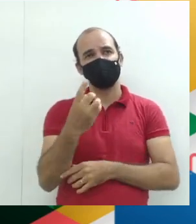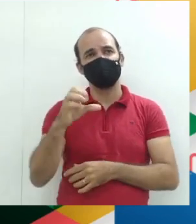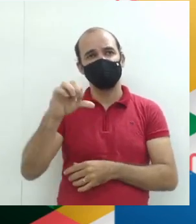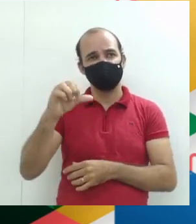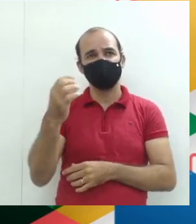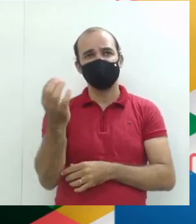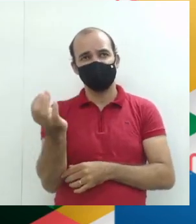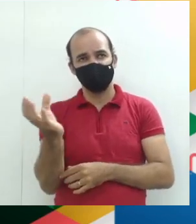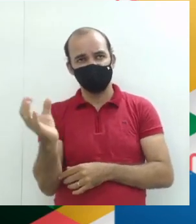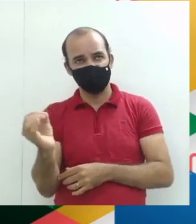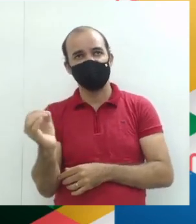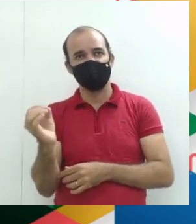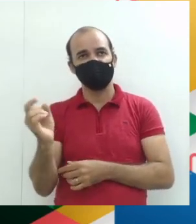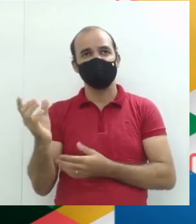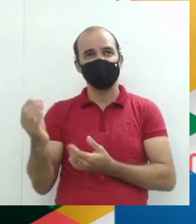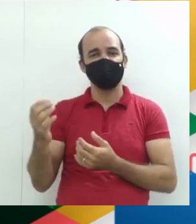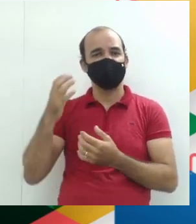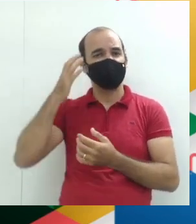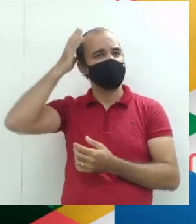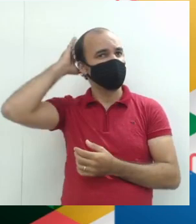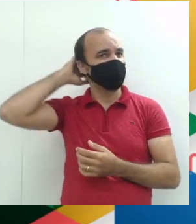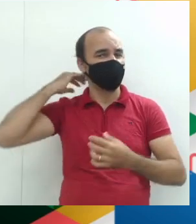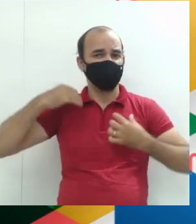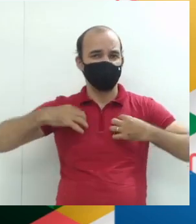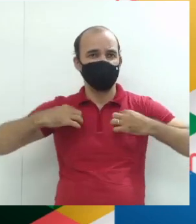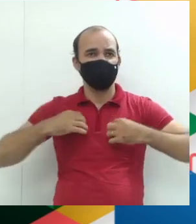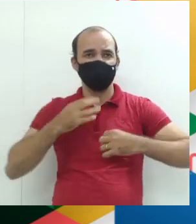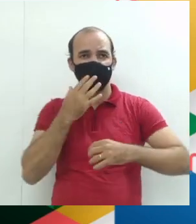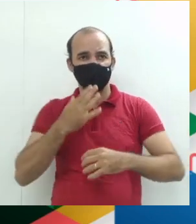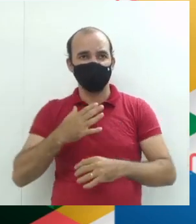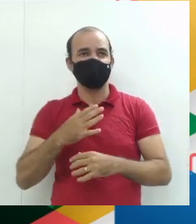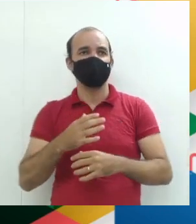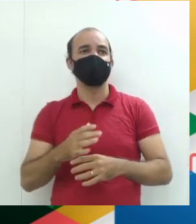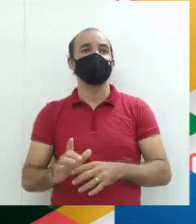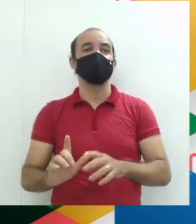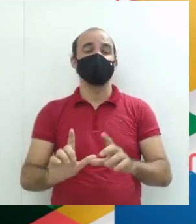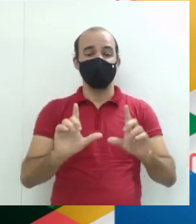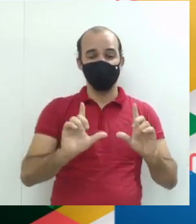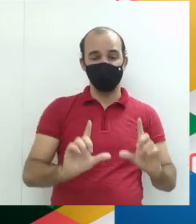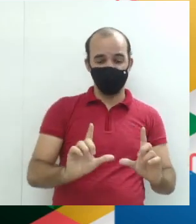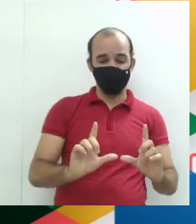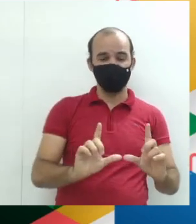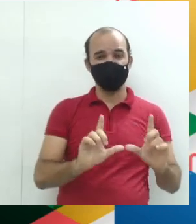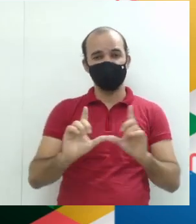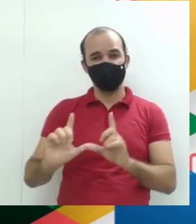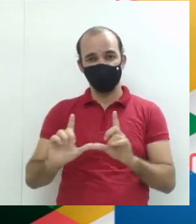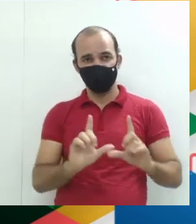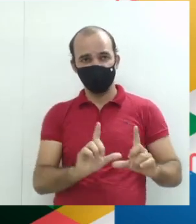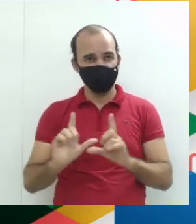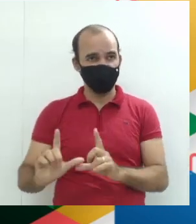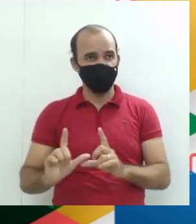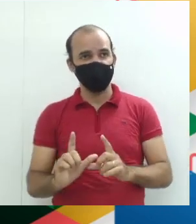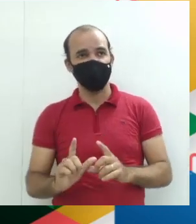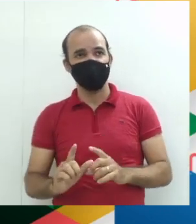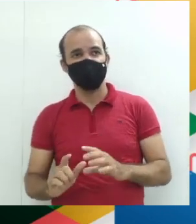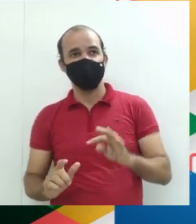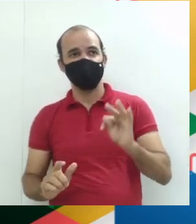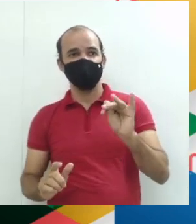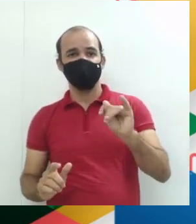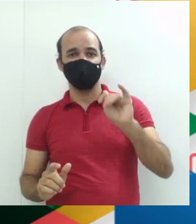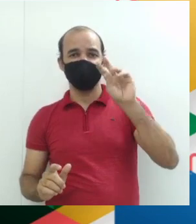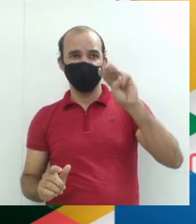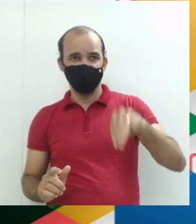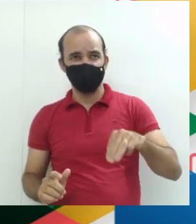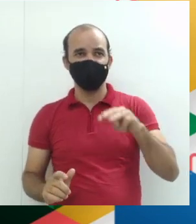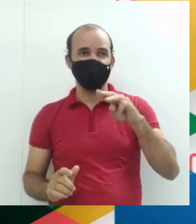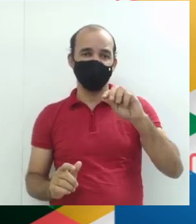né? Dá para ver pela moda do cabelo, das roupas. E na foto do centro, a gente tem o saudoso